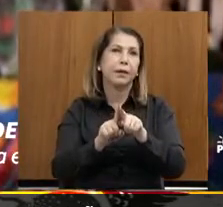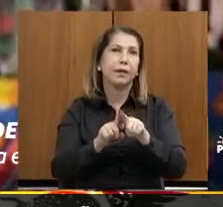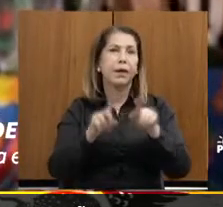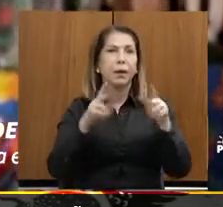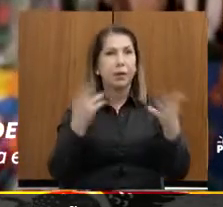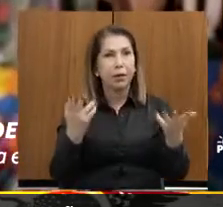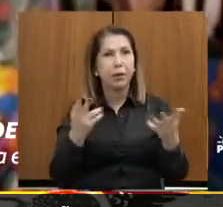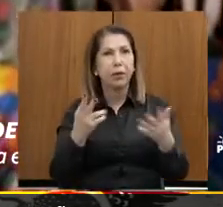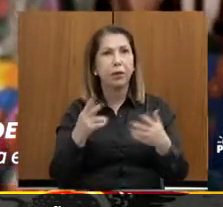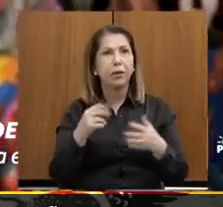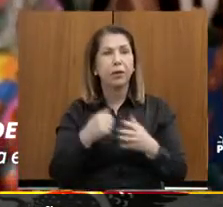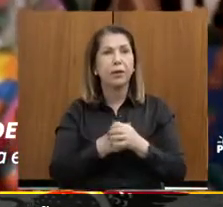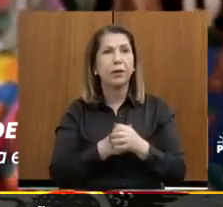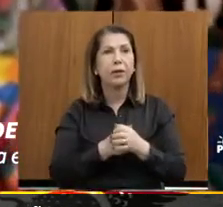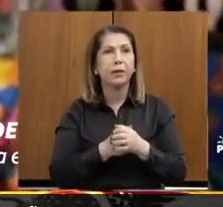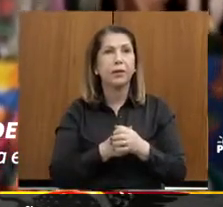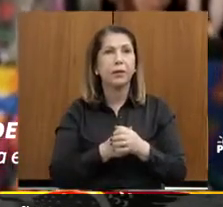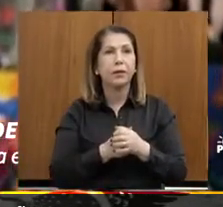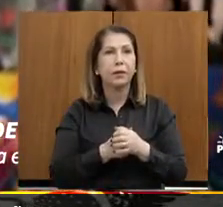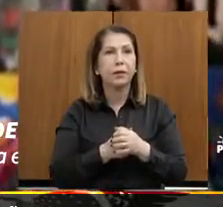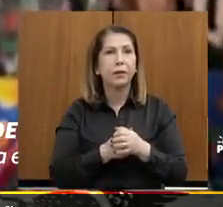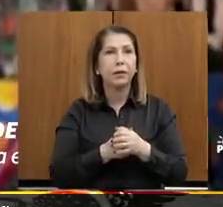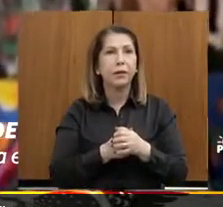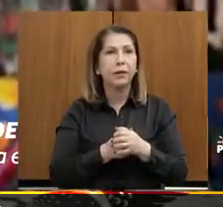nunca vi um